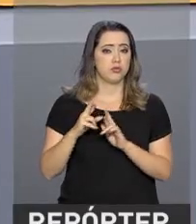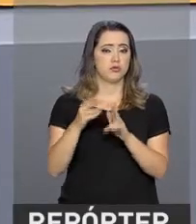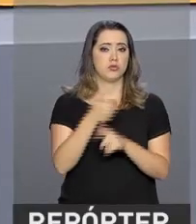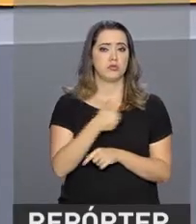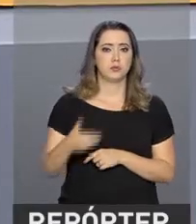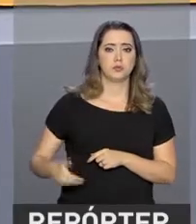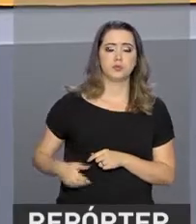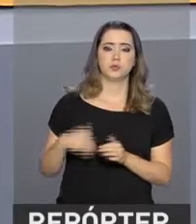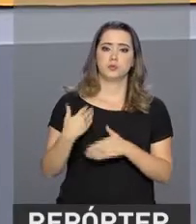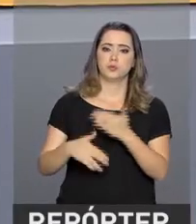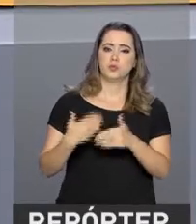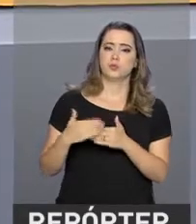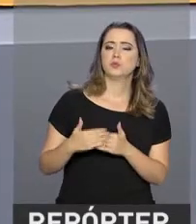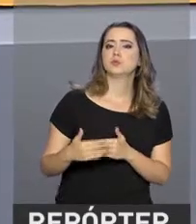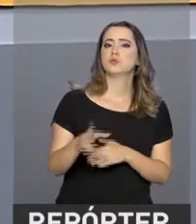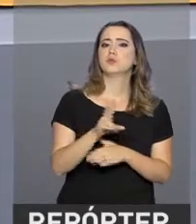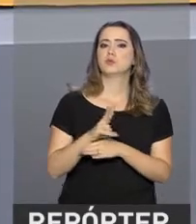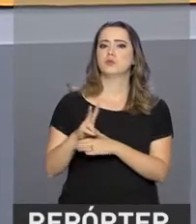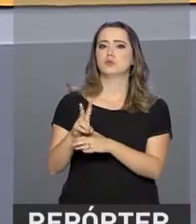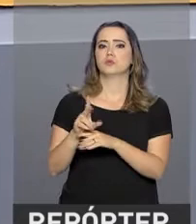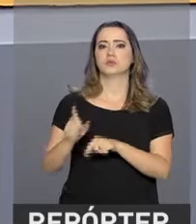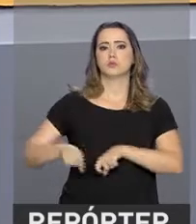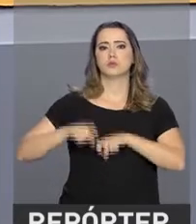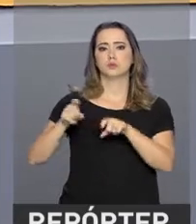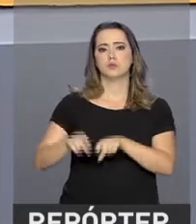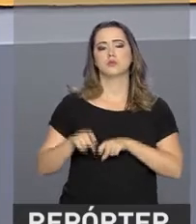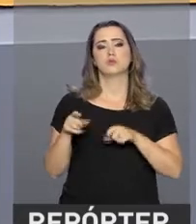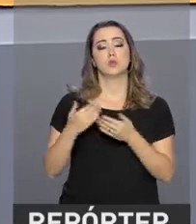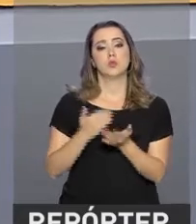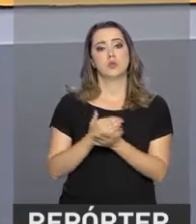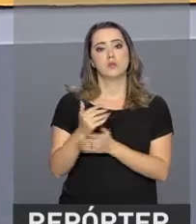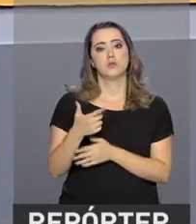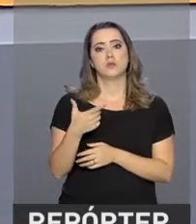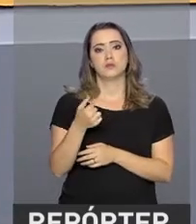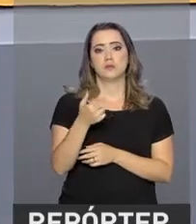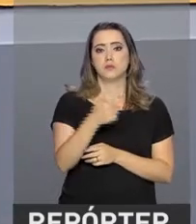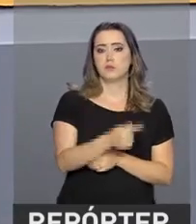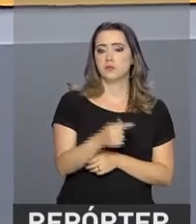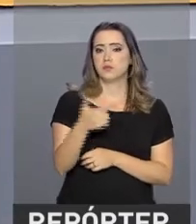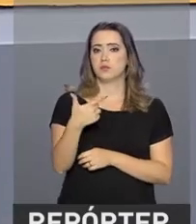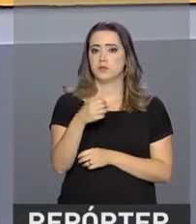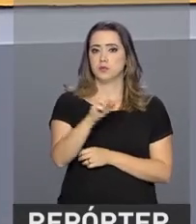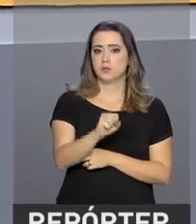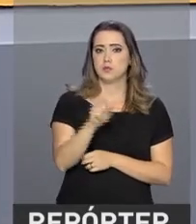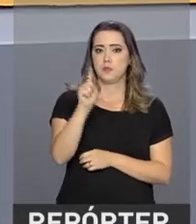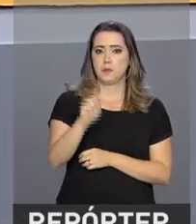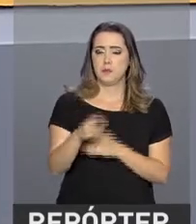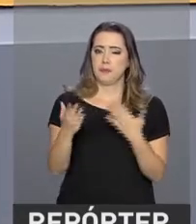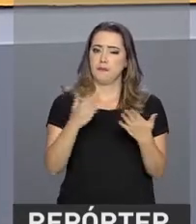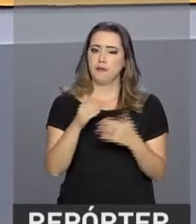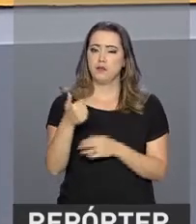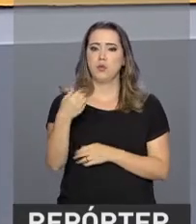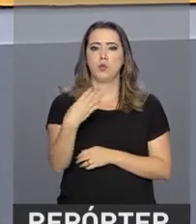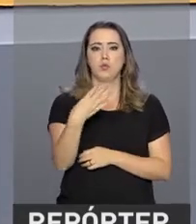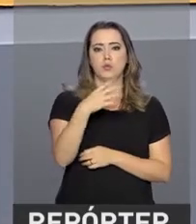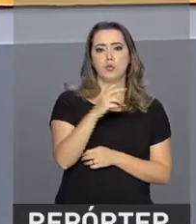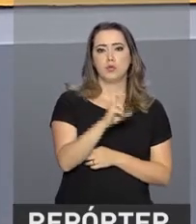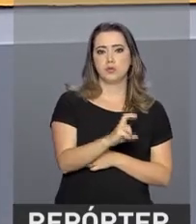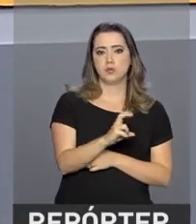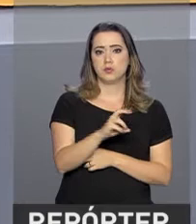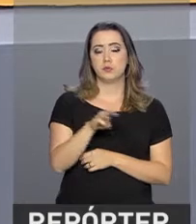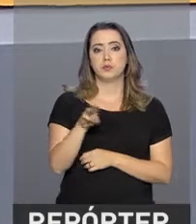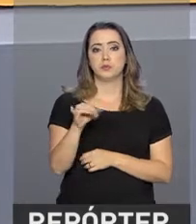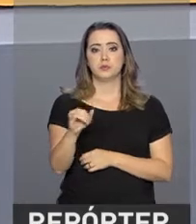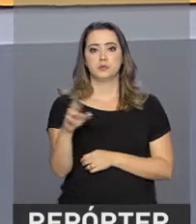do governo para o desembolso do crédito rural na safra ainda em vigor, 2017-2018, é ficar entre